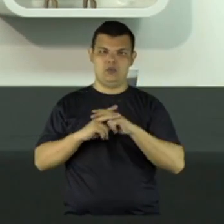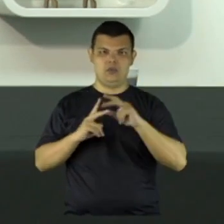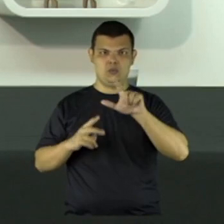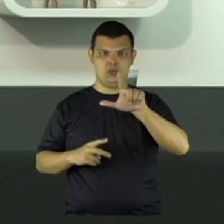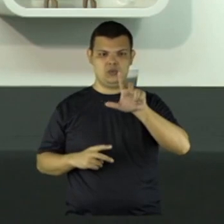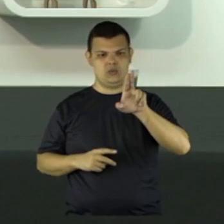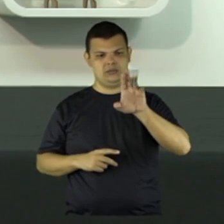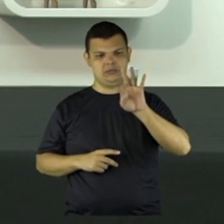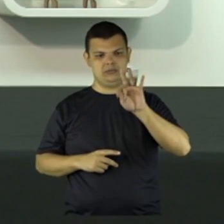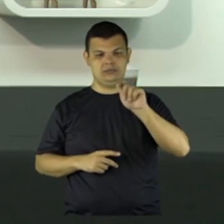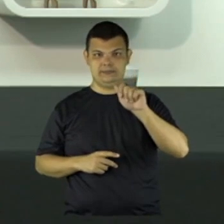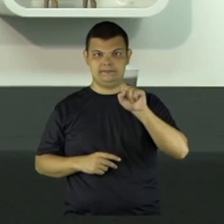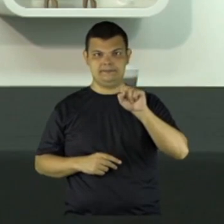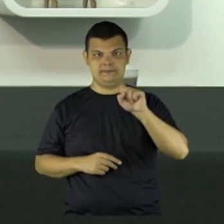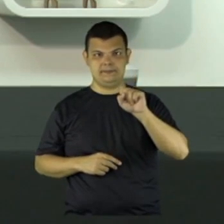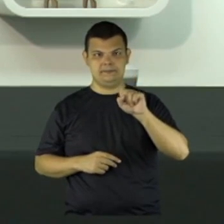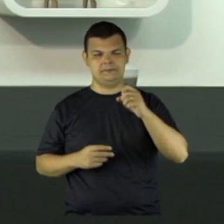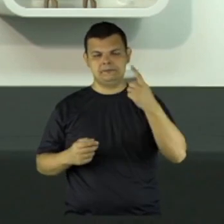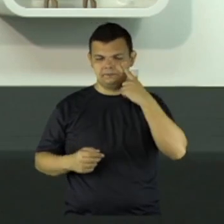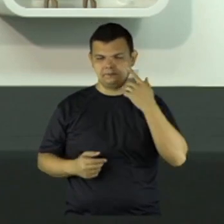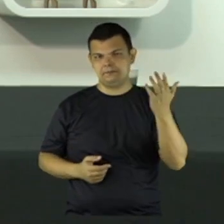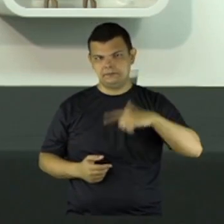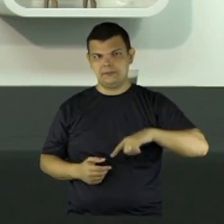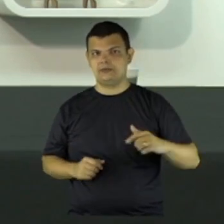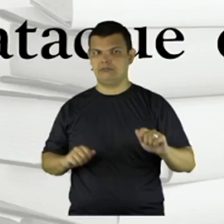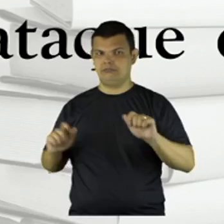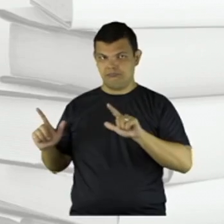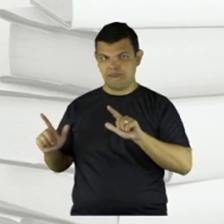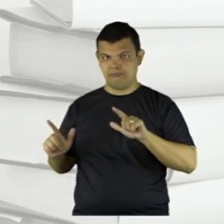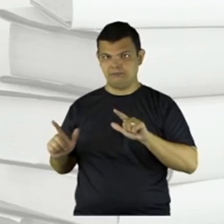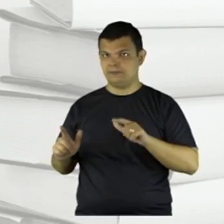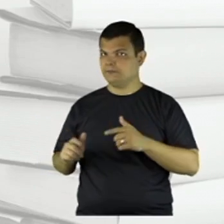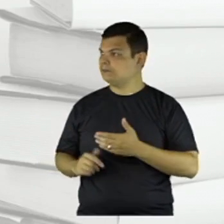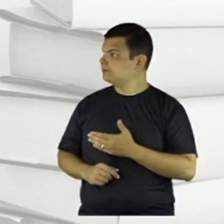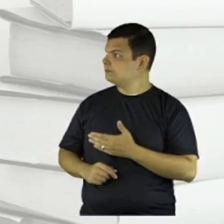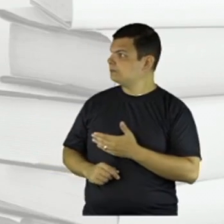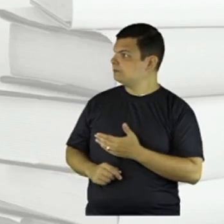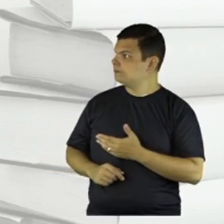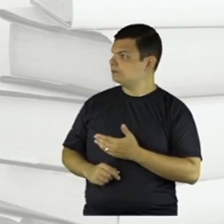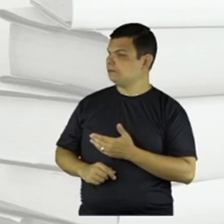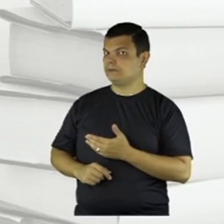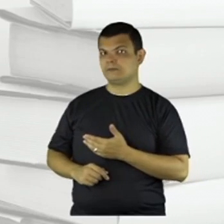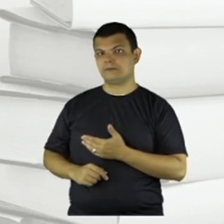luta, certo? Então, vamos voltar para a tela. Aqui a gente tem